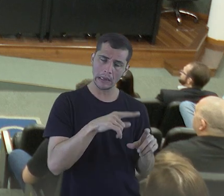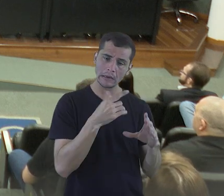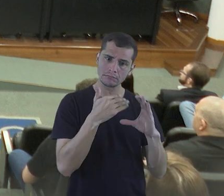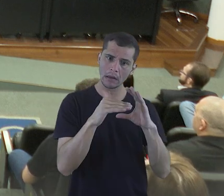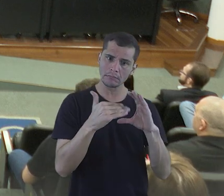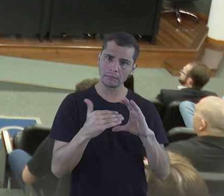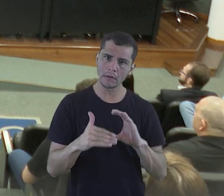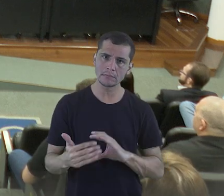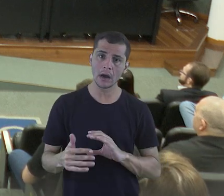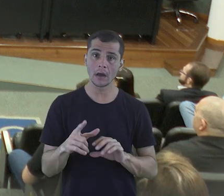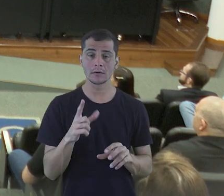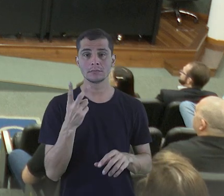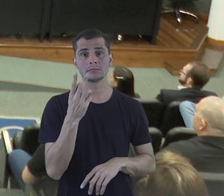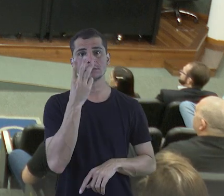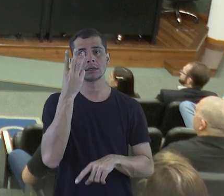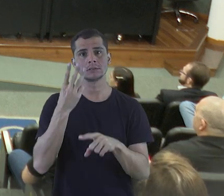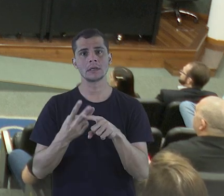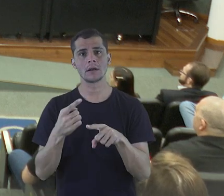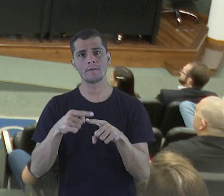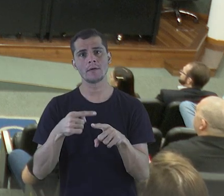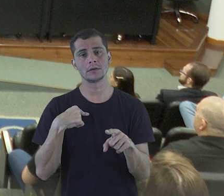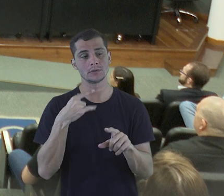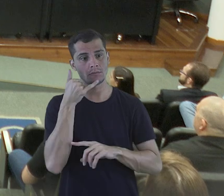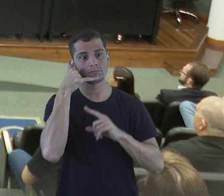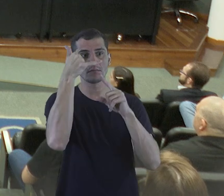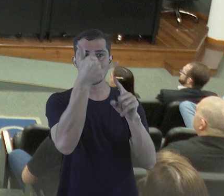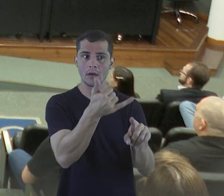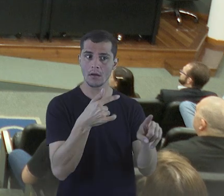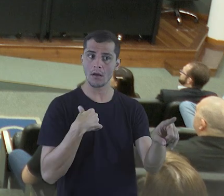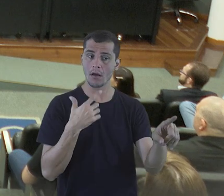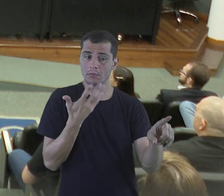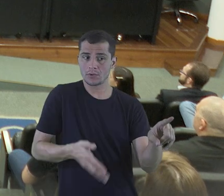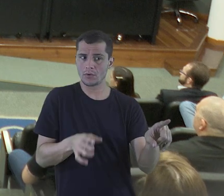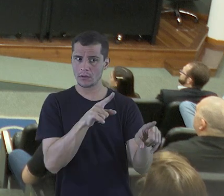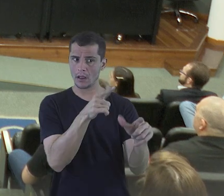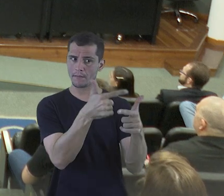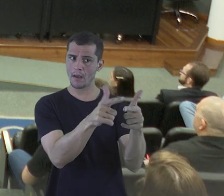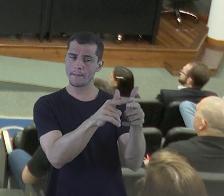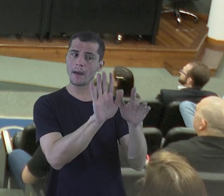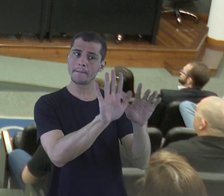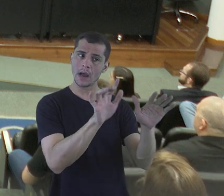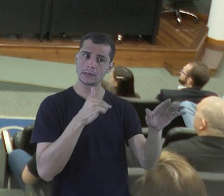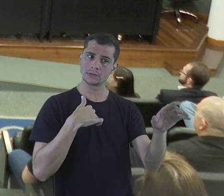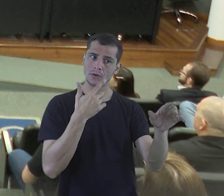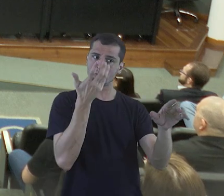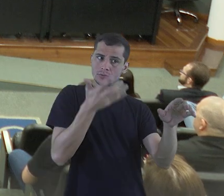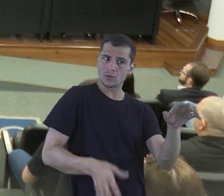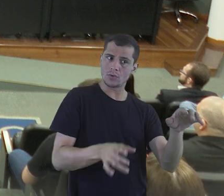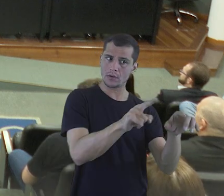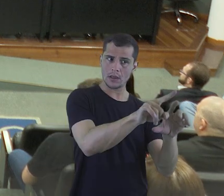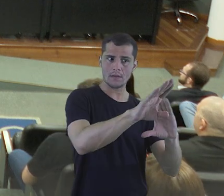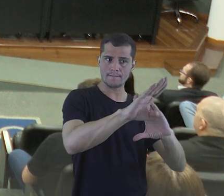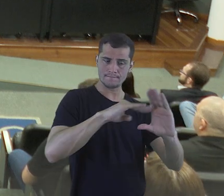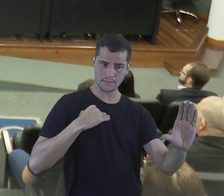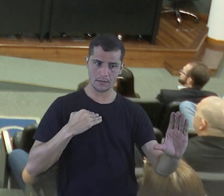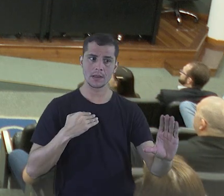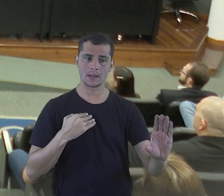daí na terceira vez aí tinha um telefone eu liguei falei ó não quero causar problema não sei o mas é um case interessante tem que tirar